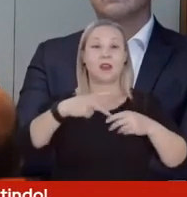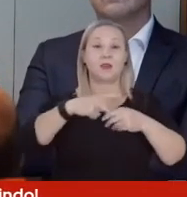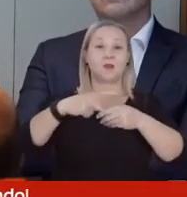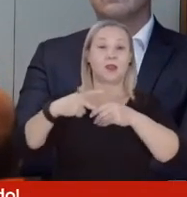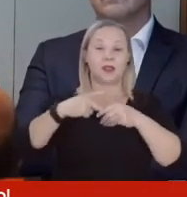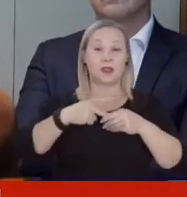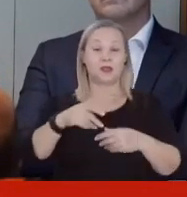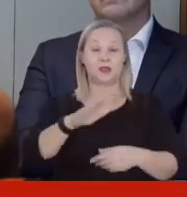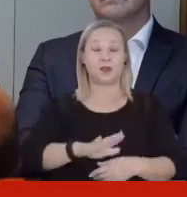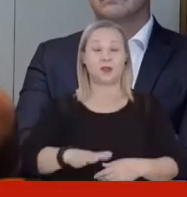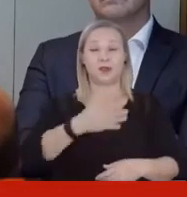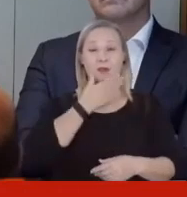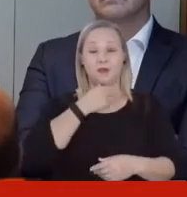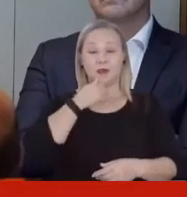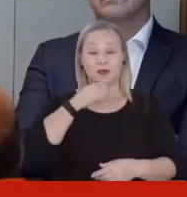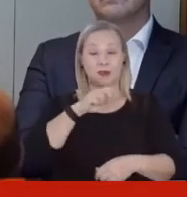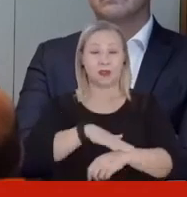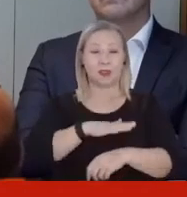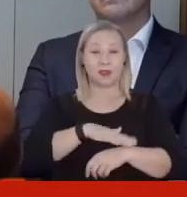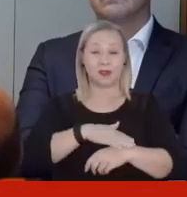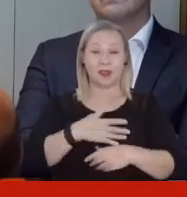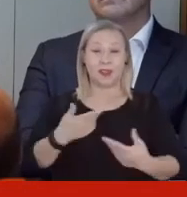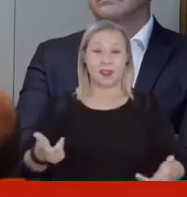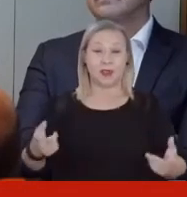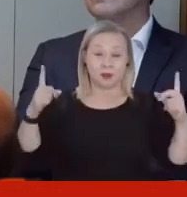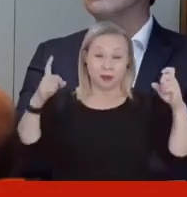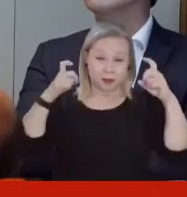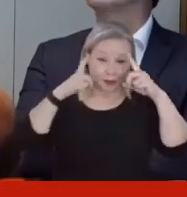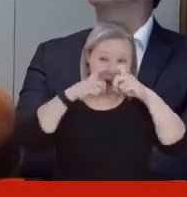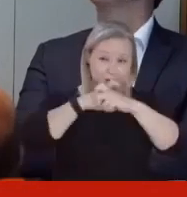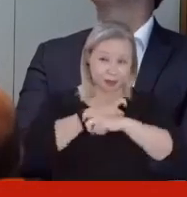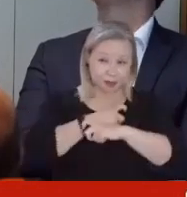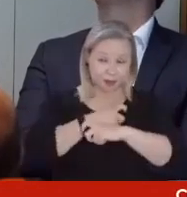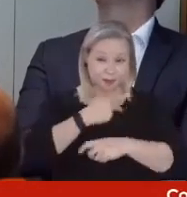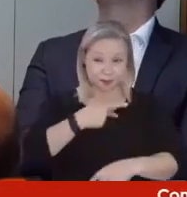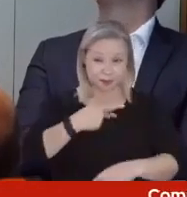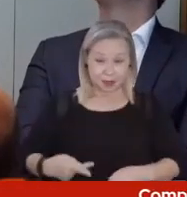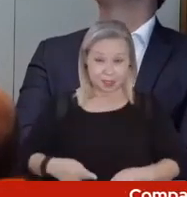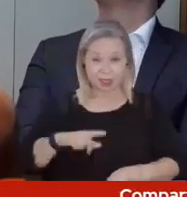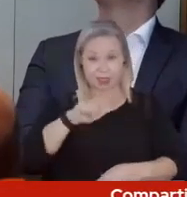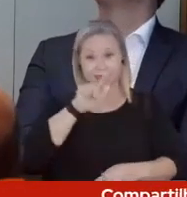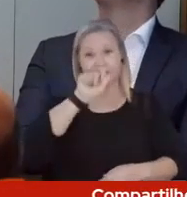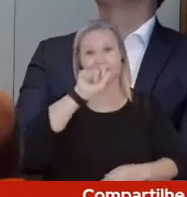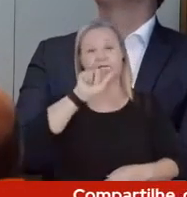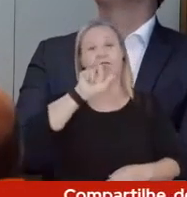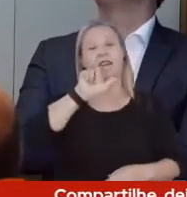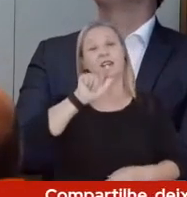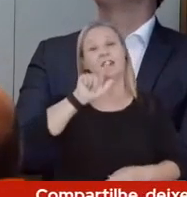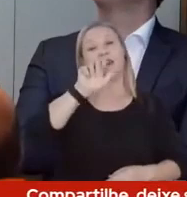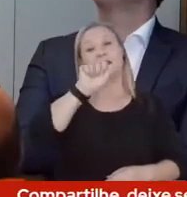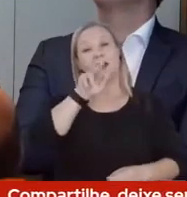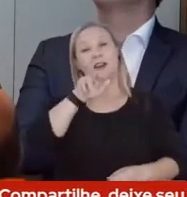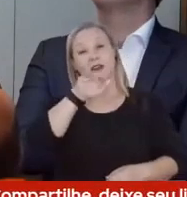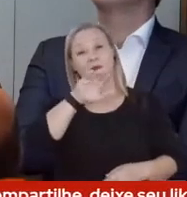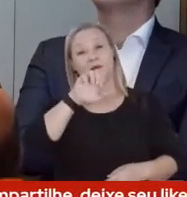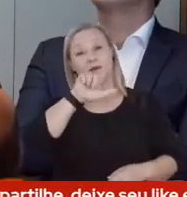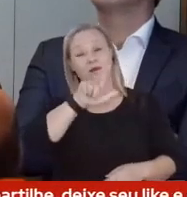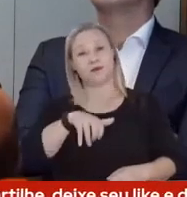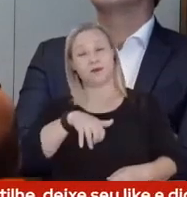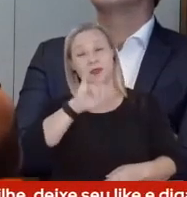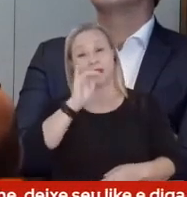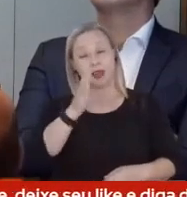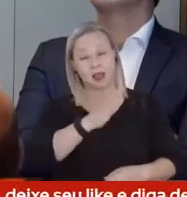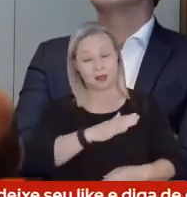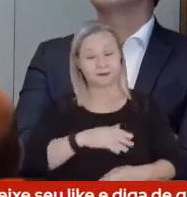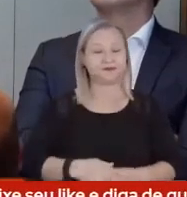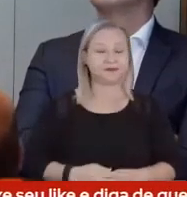tão revolto, né? Meu presidente Gabriele, minha querida amiga Cibele e a presidência Gleisi, que